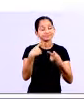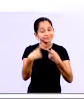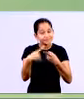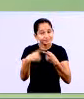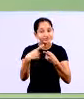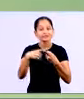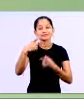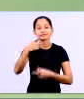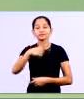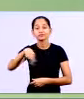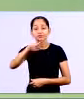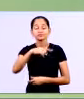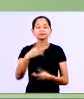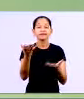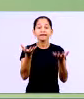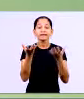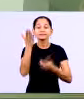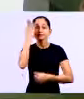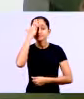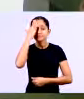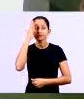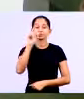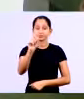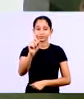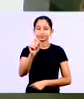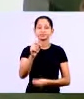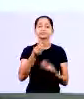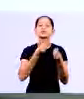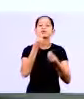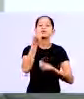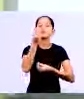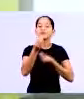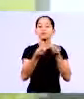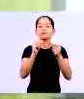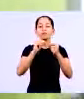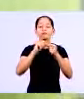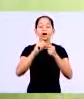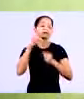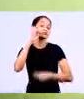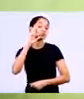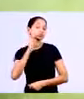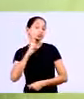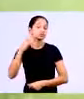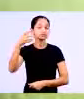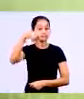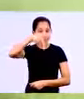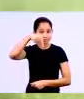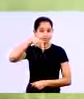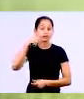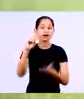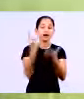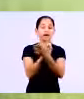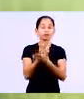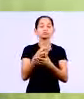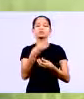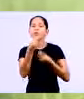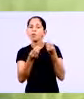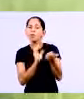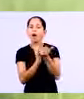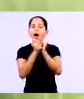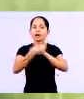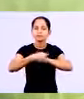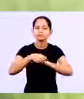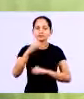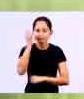também queremos saber, professora Tayane, como em Rondônia as pessoas estão acolhendo ou o que